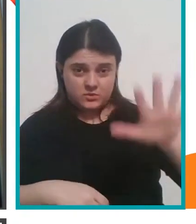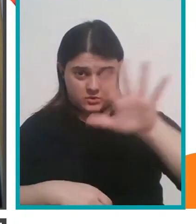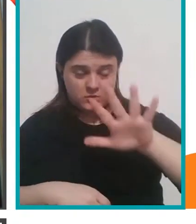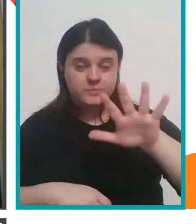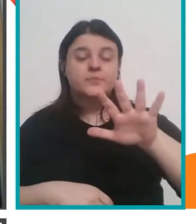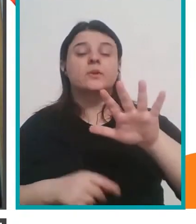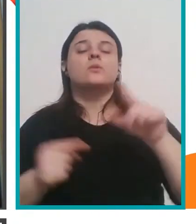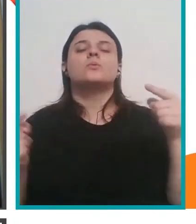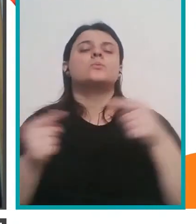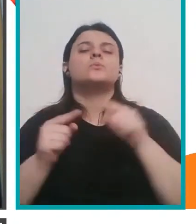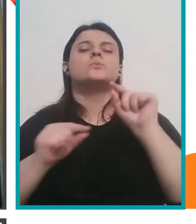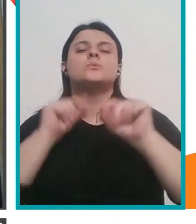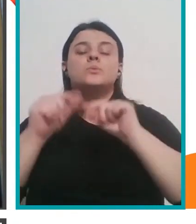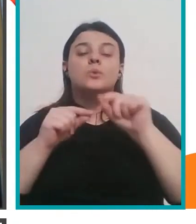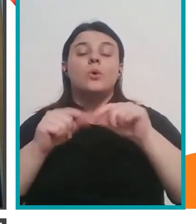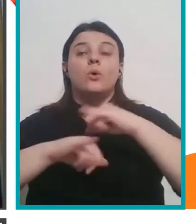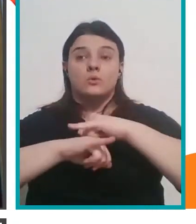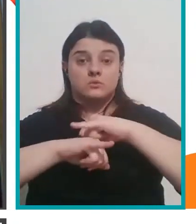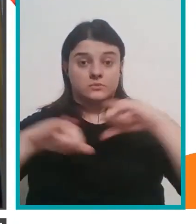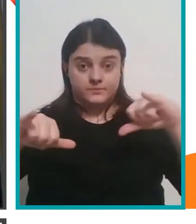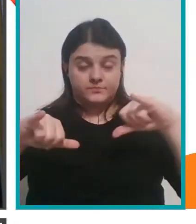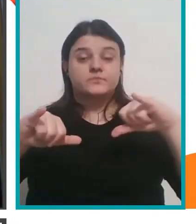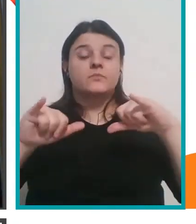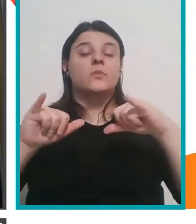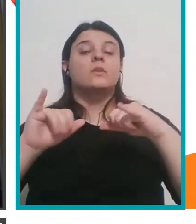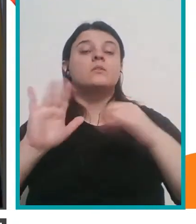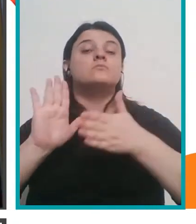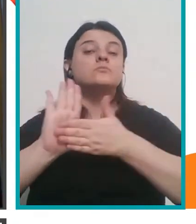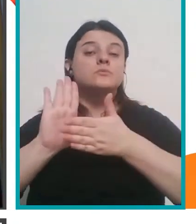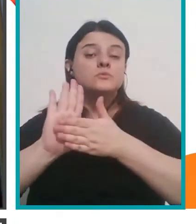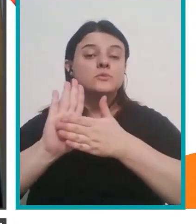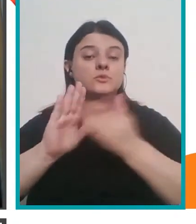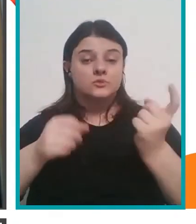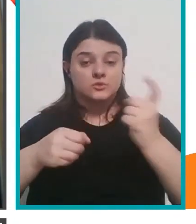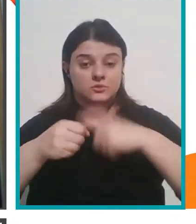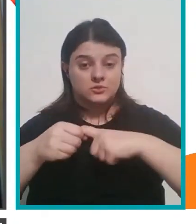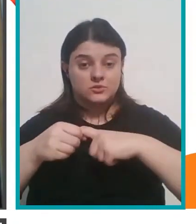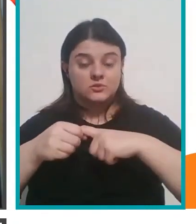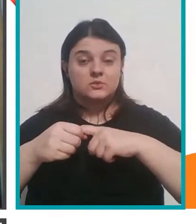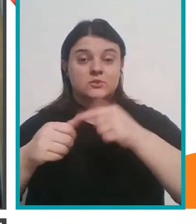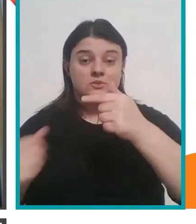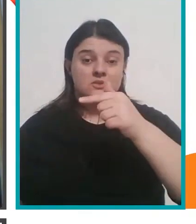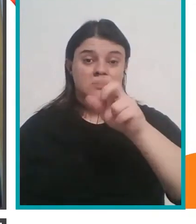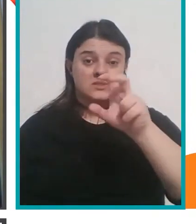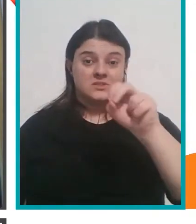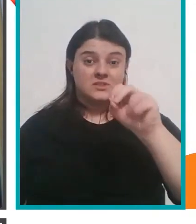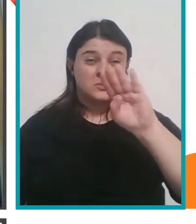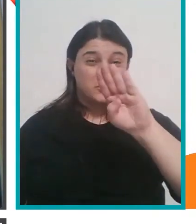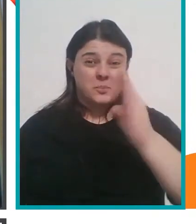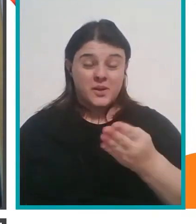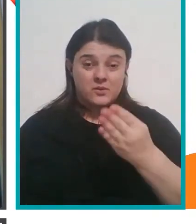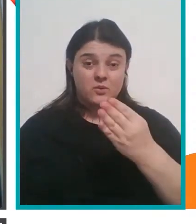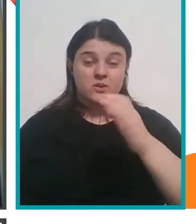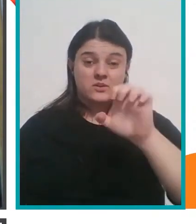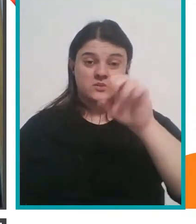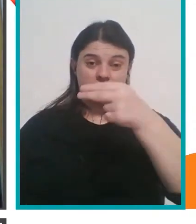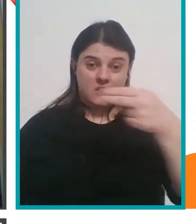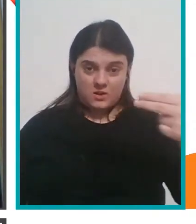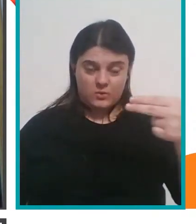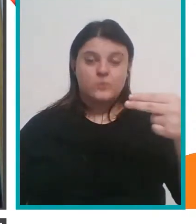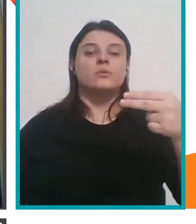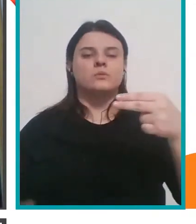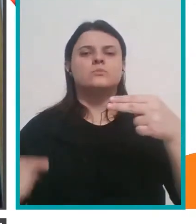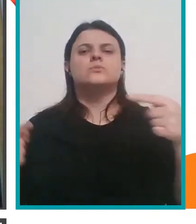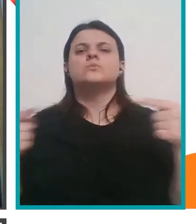acho que o anúncio da proposta, né, de recuperação de mais de 750 bilhões de euros, né, como